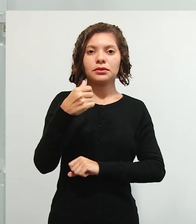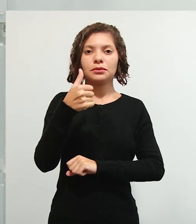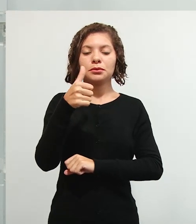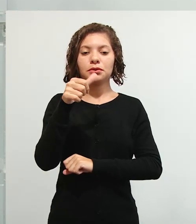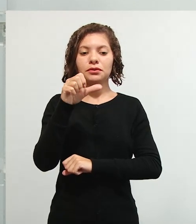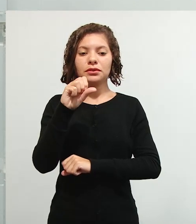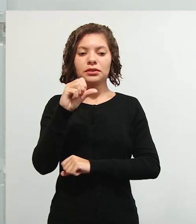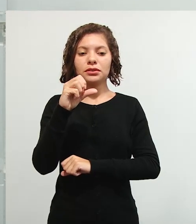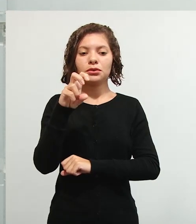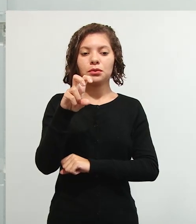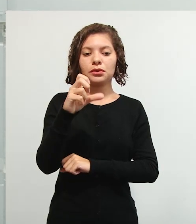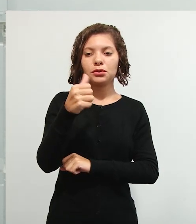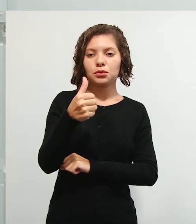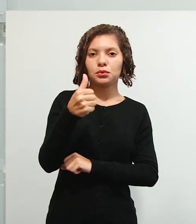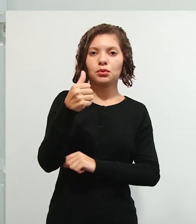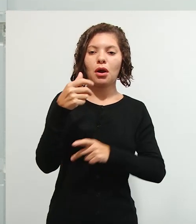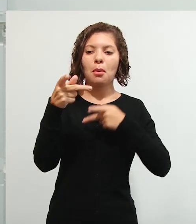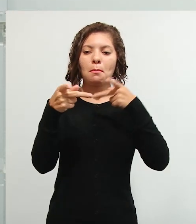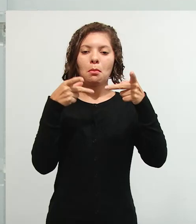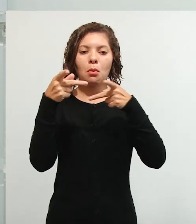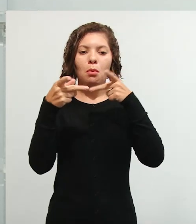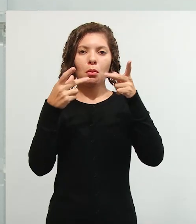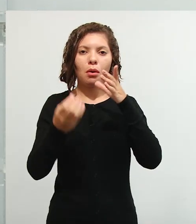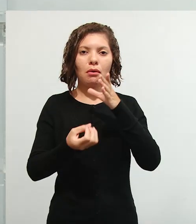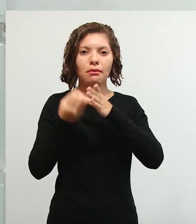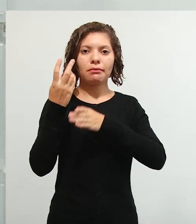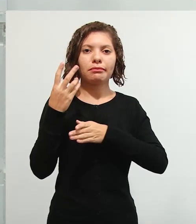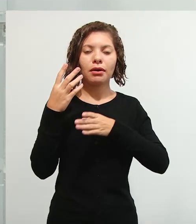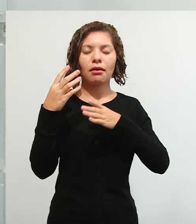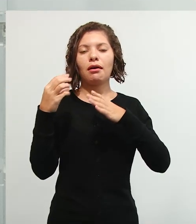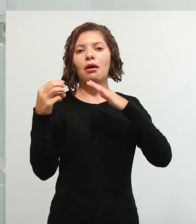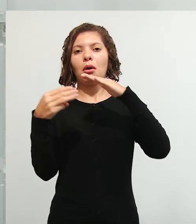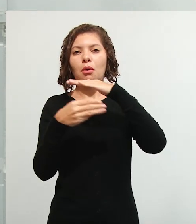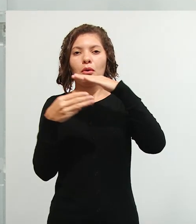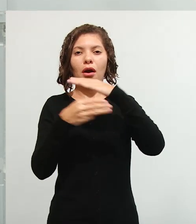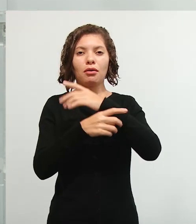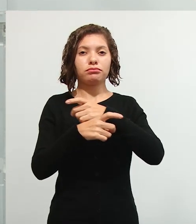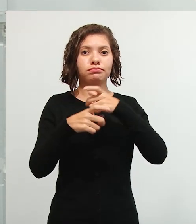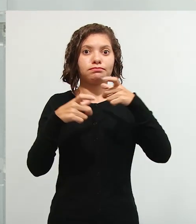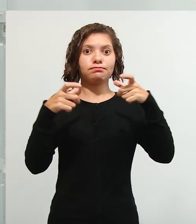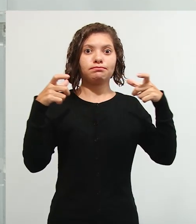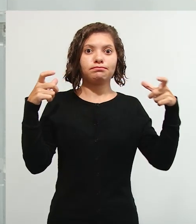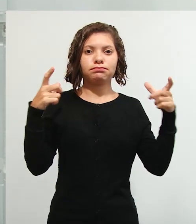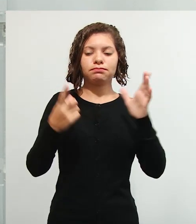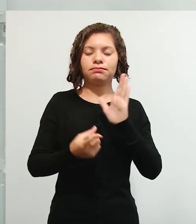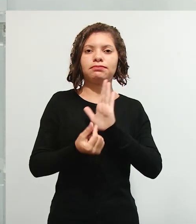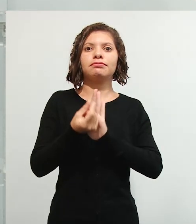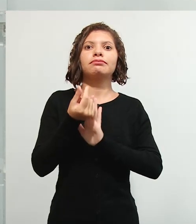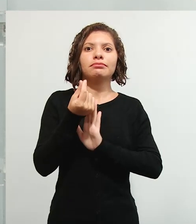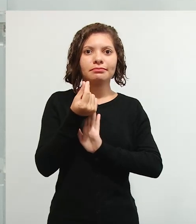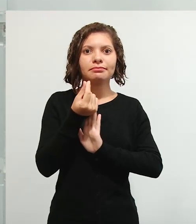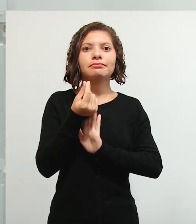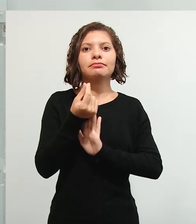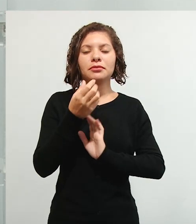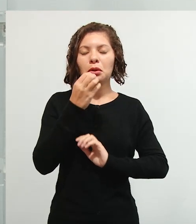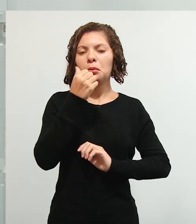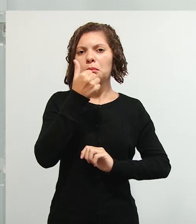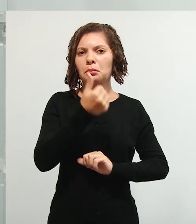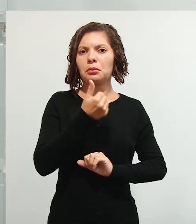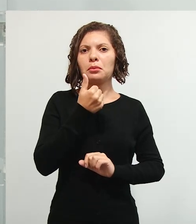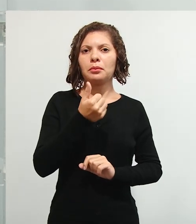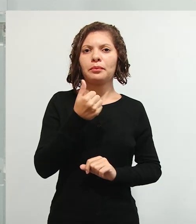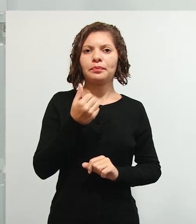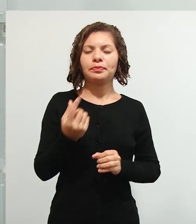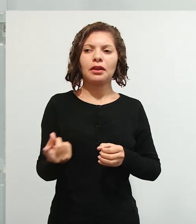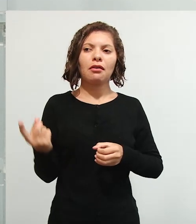que veio para cá pesquisadores de várias nacionalidades, um projeto muito grande, com um financiamento gigantesco, vieram para